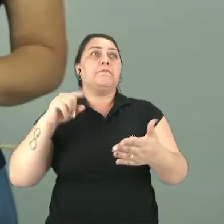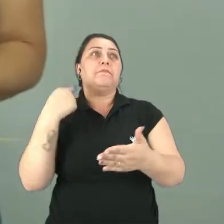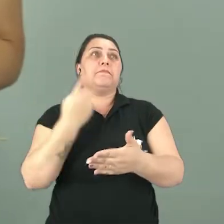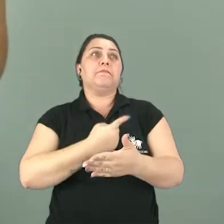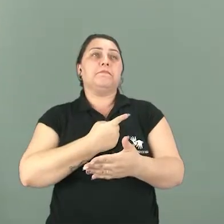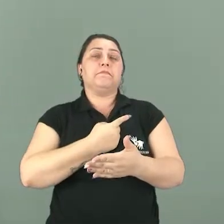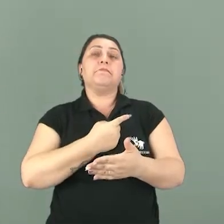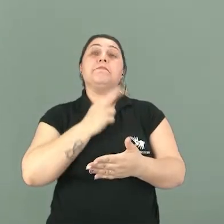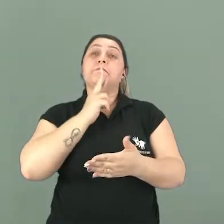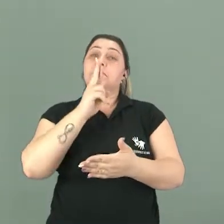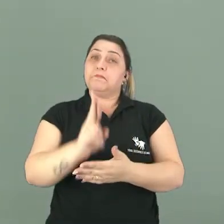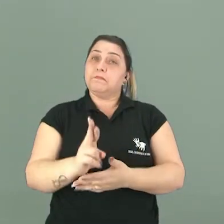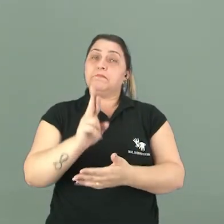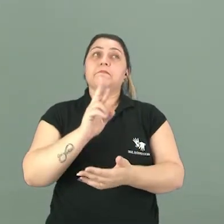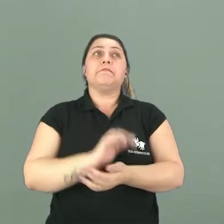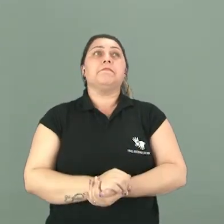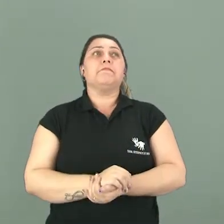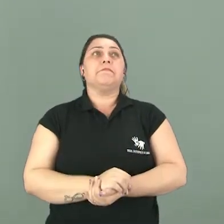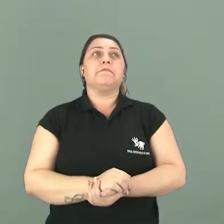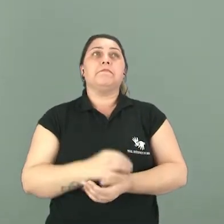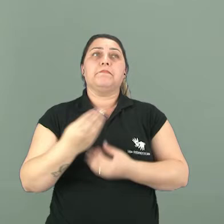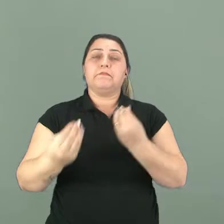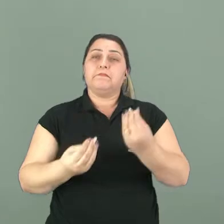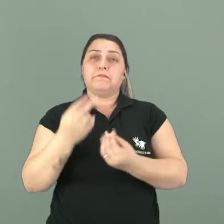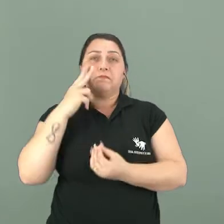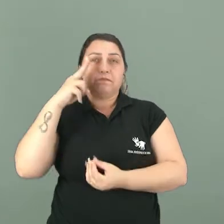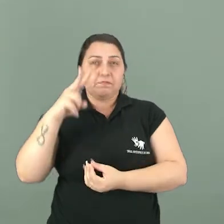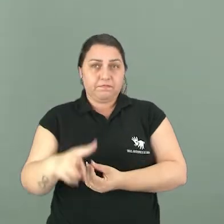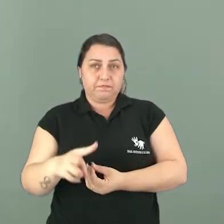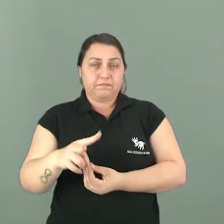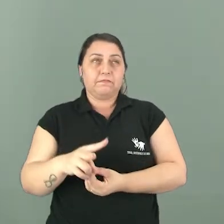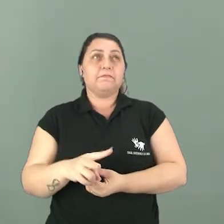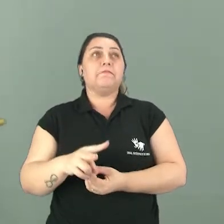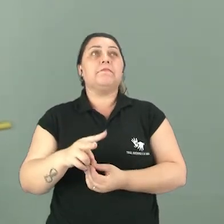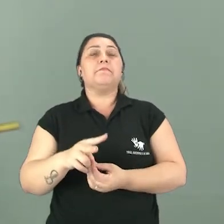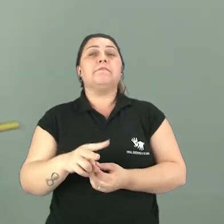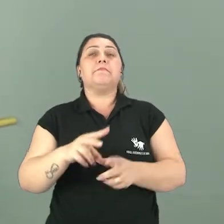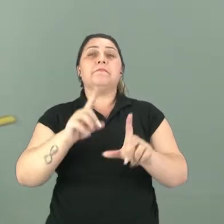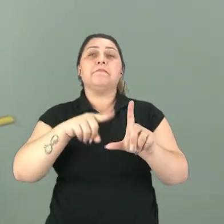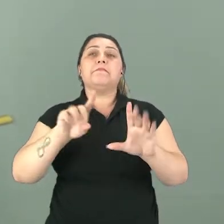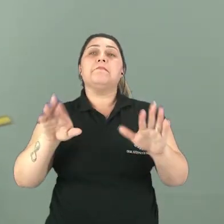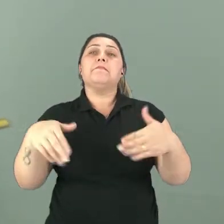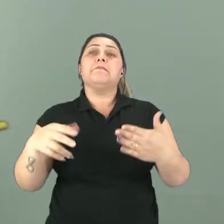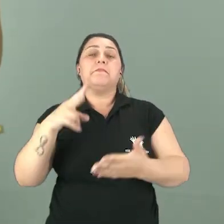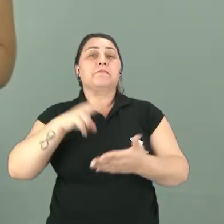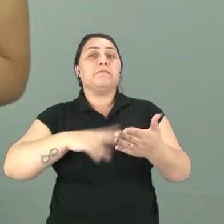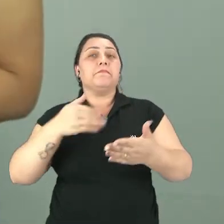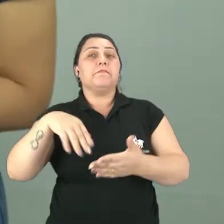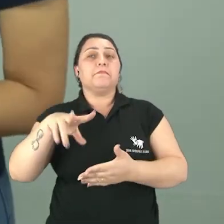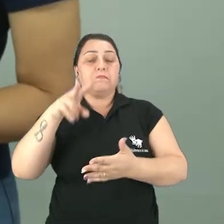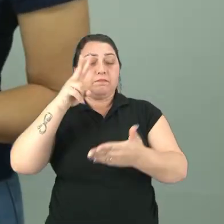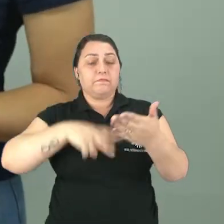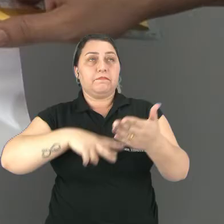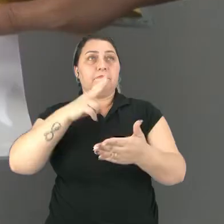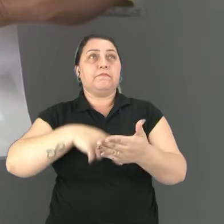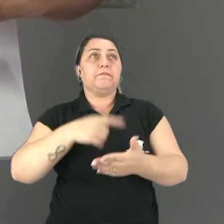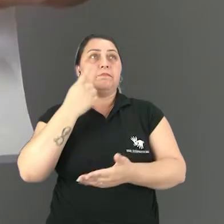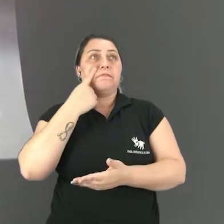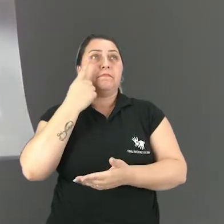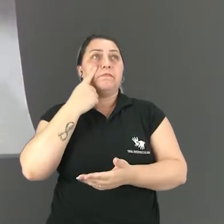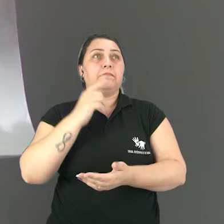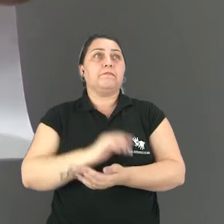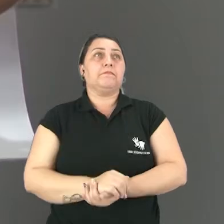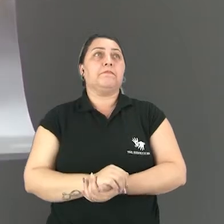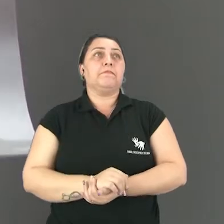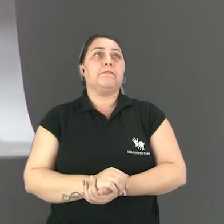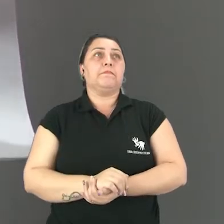temos que responder essa perguntinha? Como que eu vou observar pelo gráfico qual foi a história mais lida? Eu tenho que olhar, olhem só,